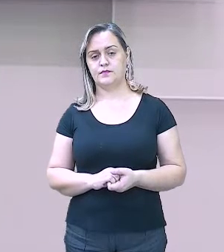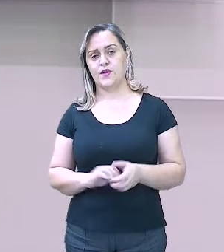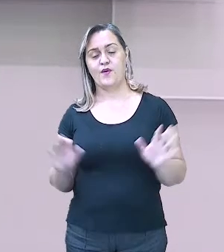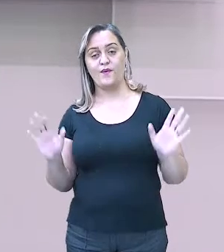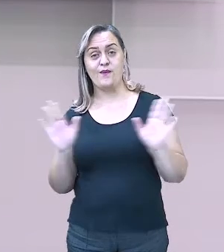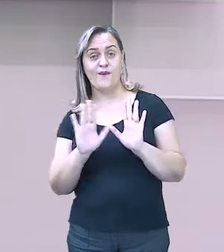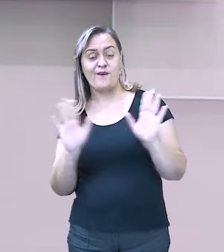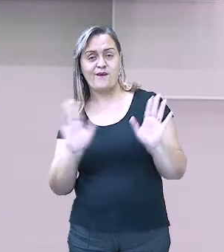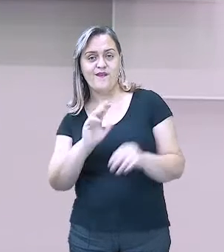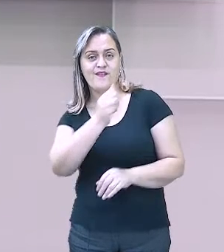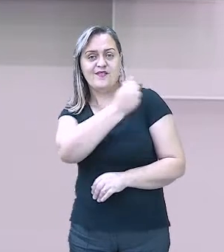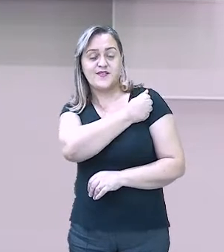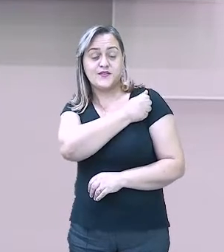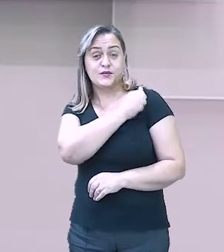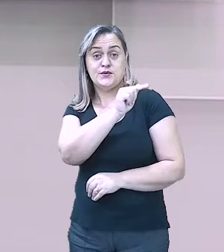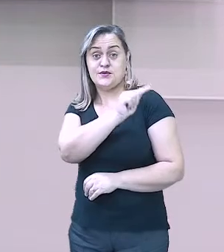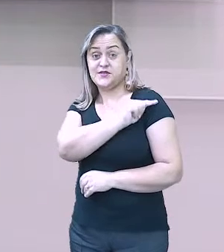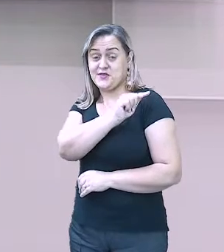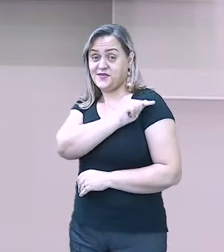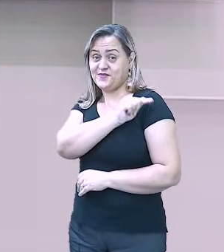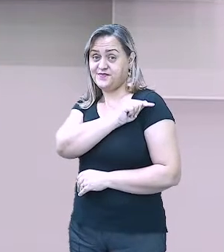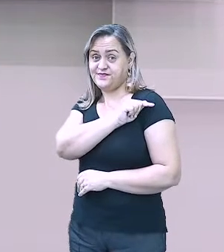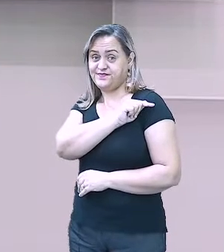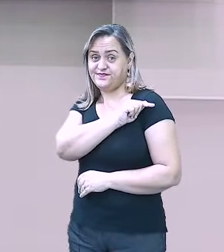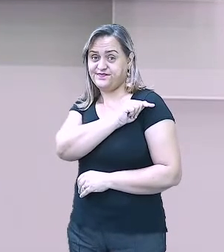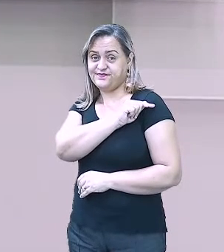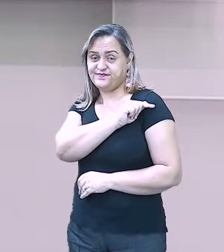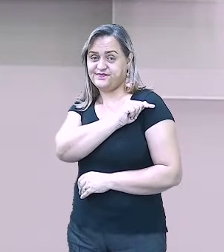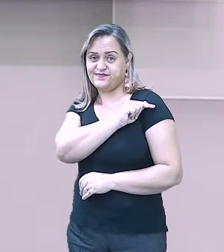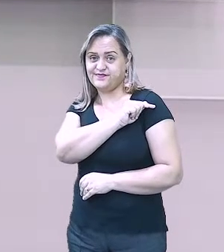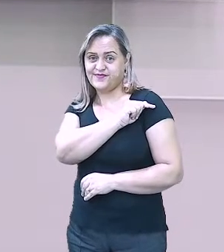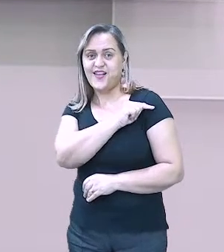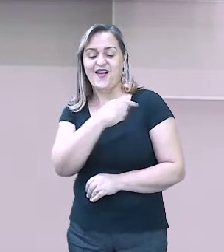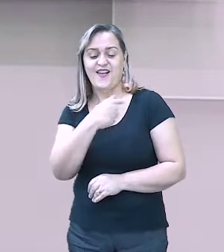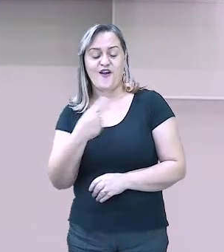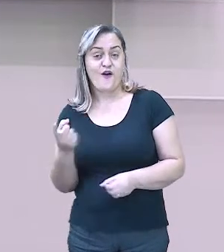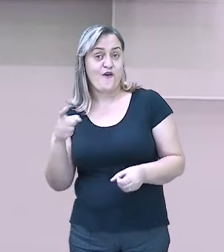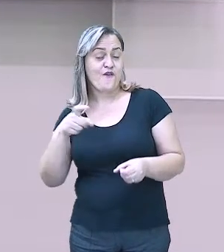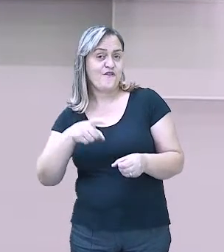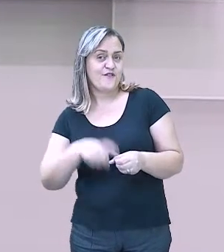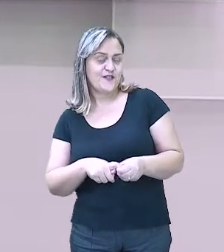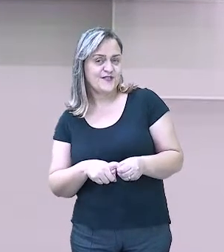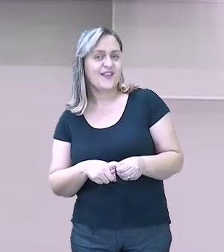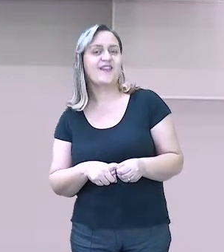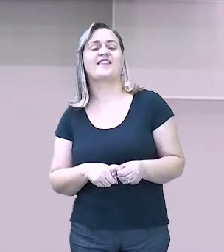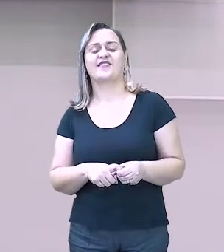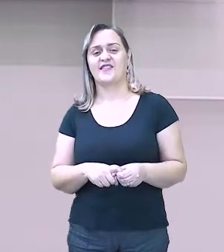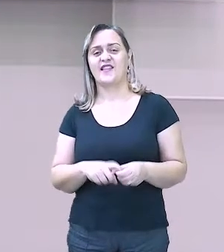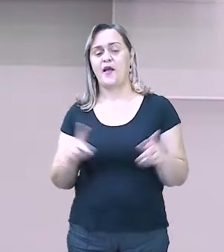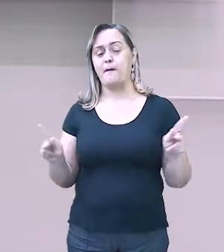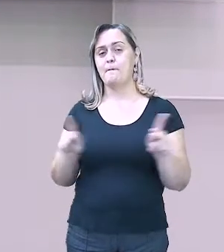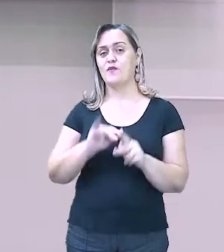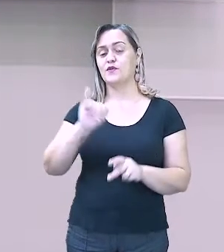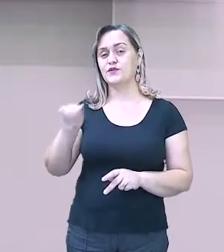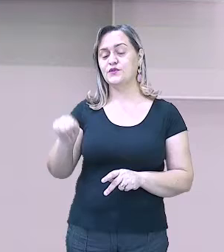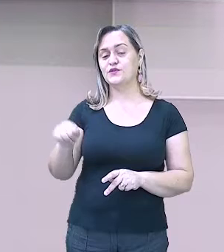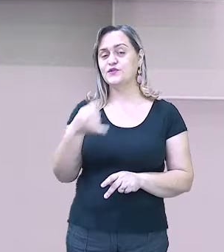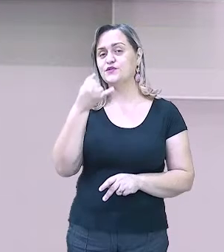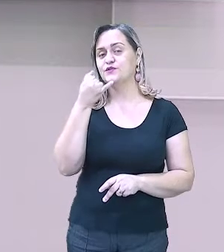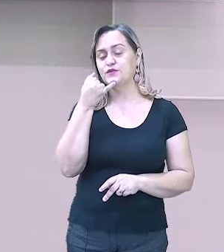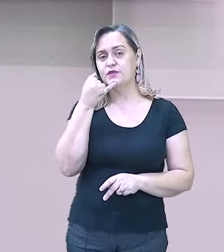Olá, estudantes do 7º ano! Estou de volta! Isso aí, é a professora Juliana de